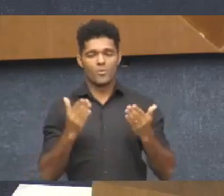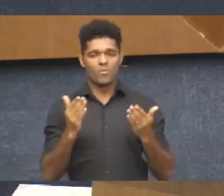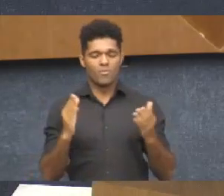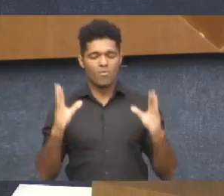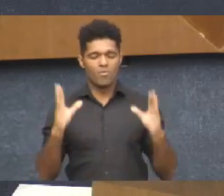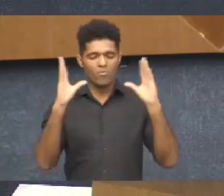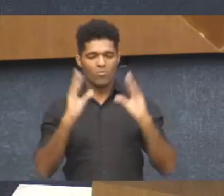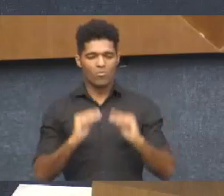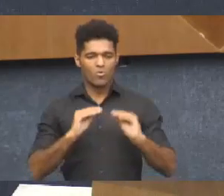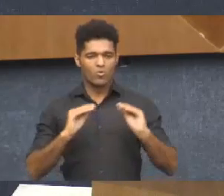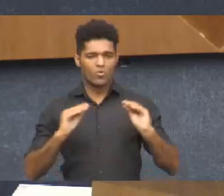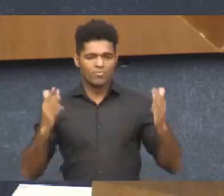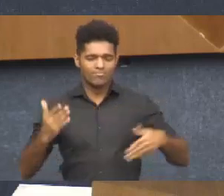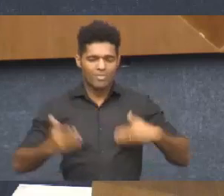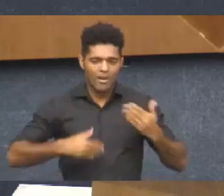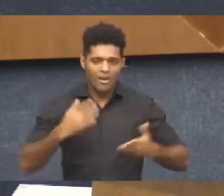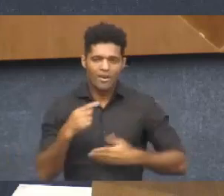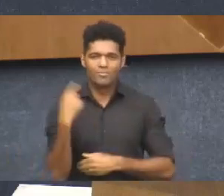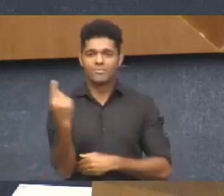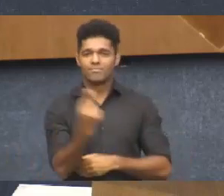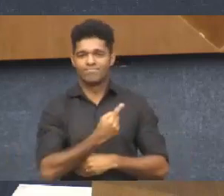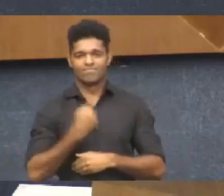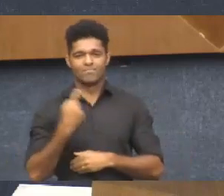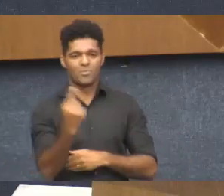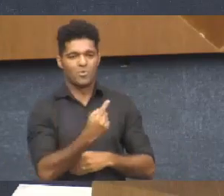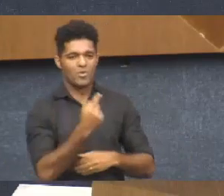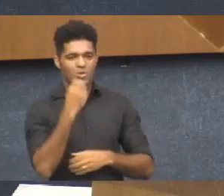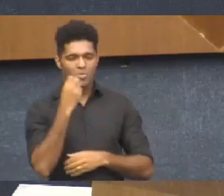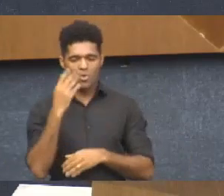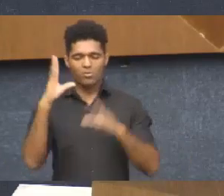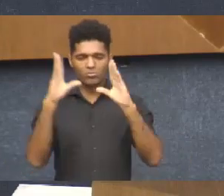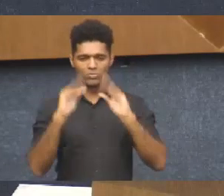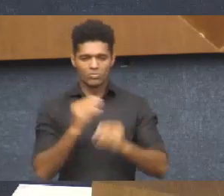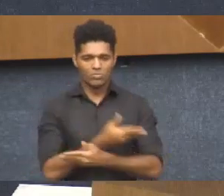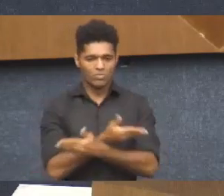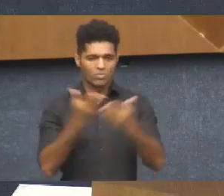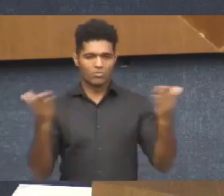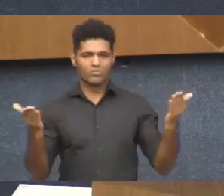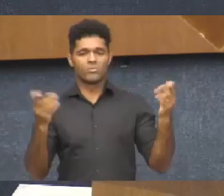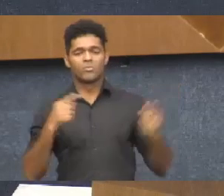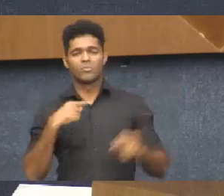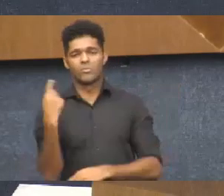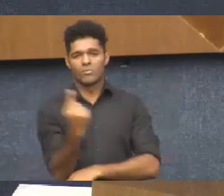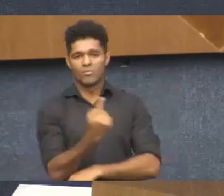bastante alegria para a gente. Boa noite a todos, boa noite a todas. A gente